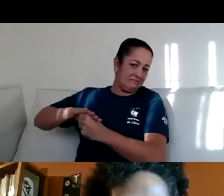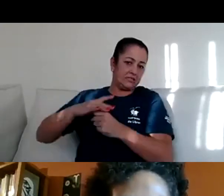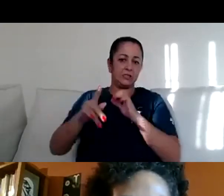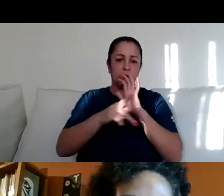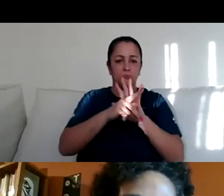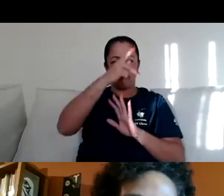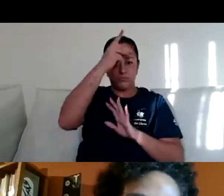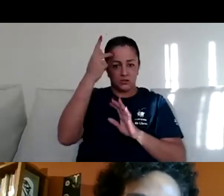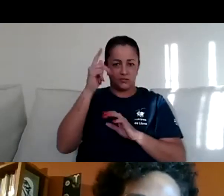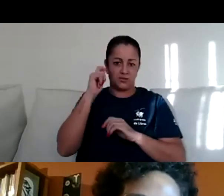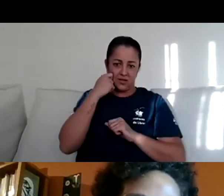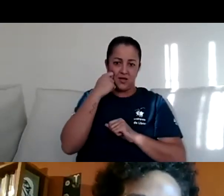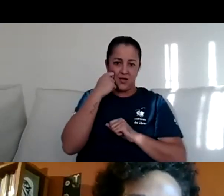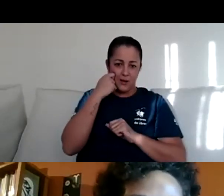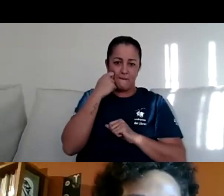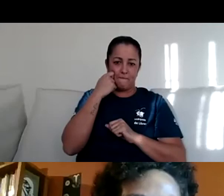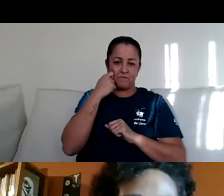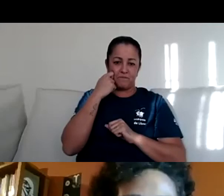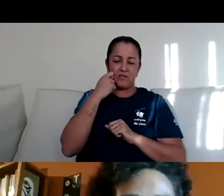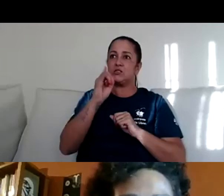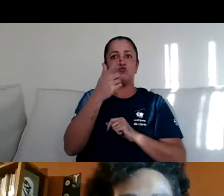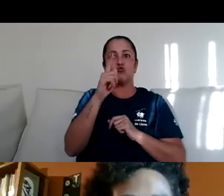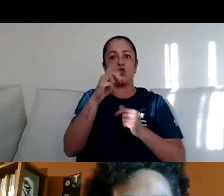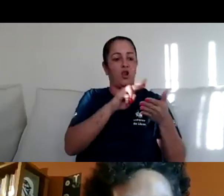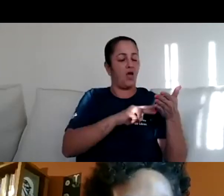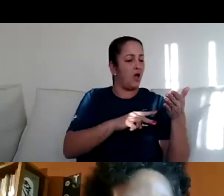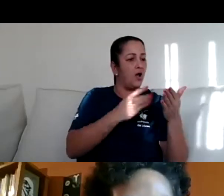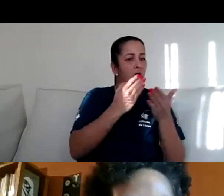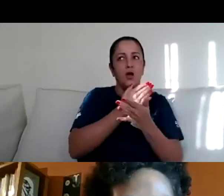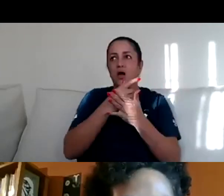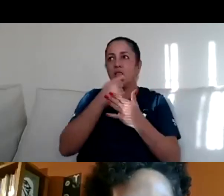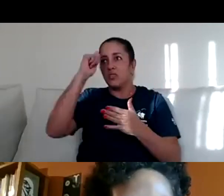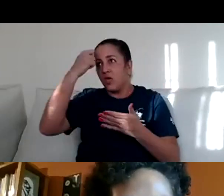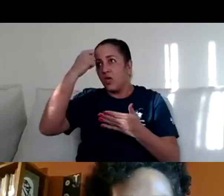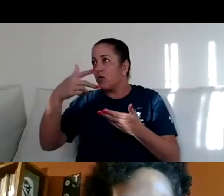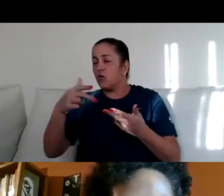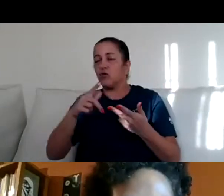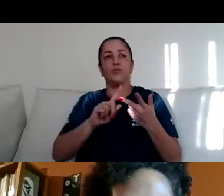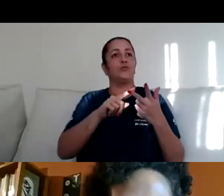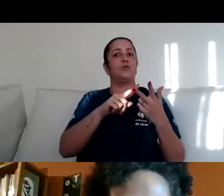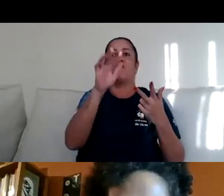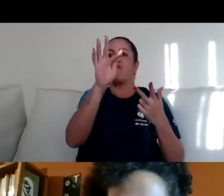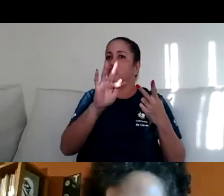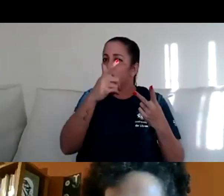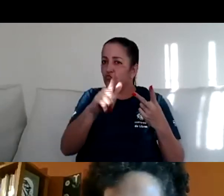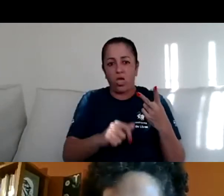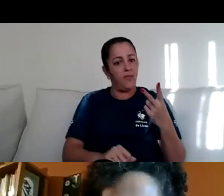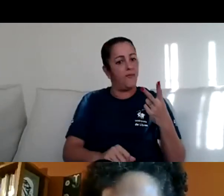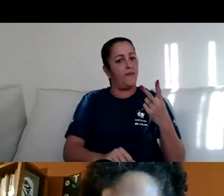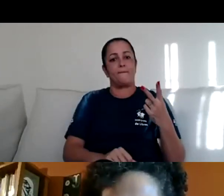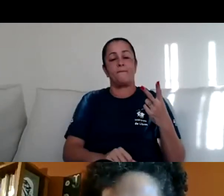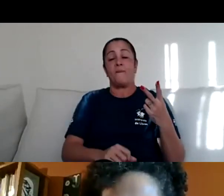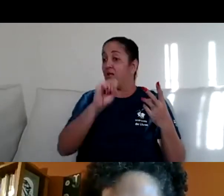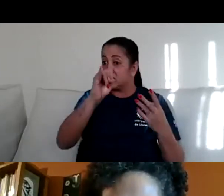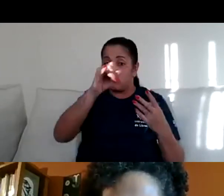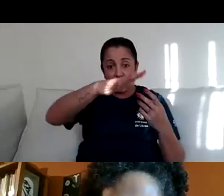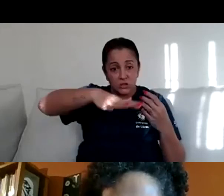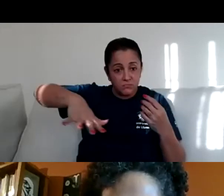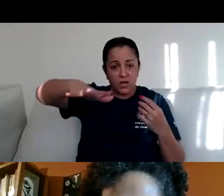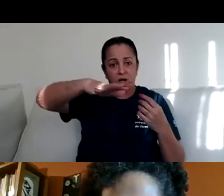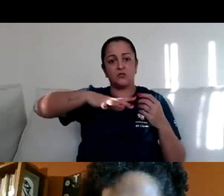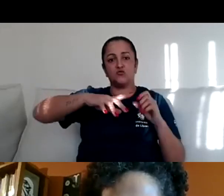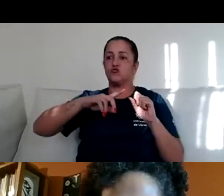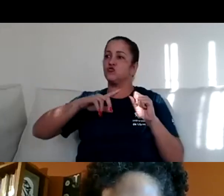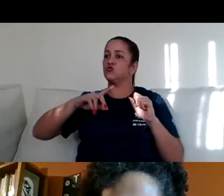quando essas pessoas não estão nas universidades, quando essas pessoas não estão nos espaços de